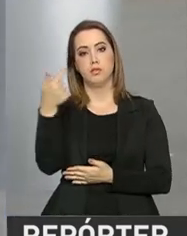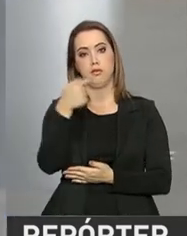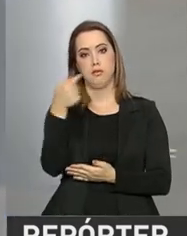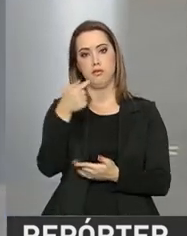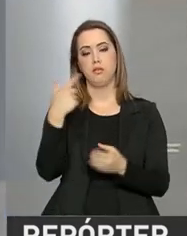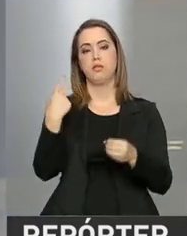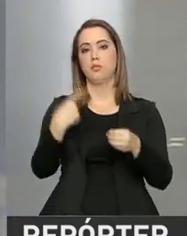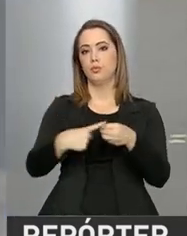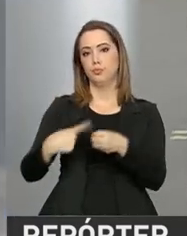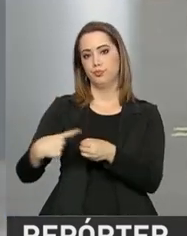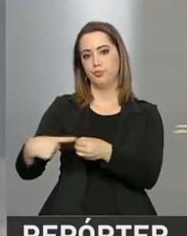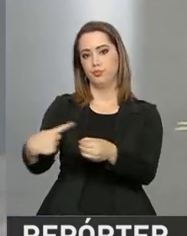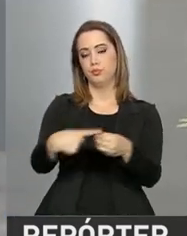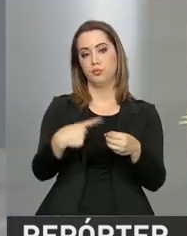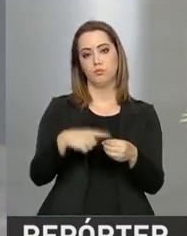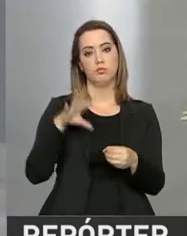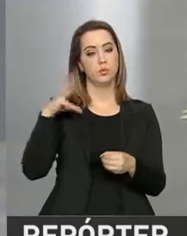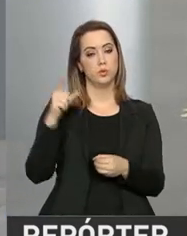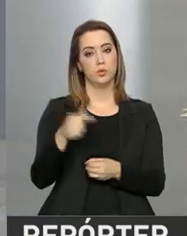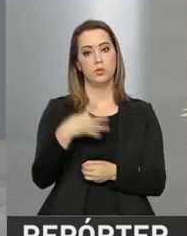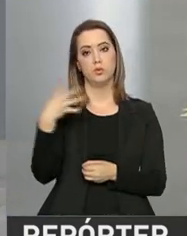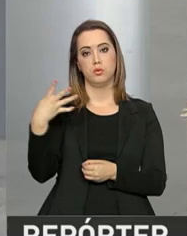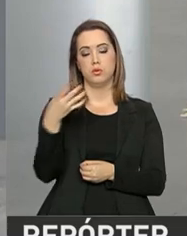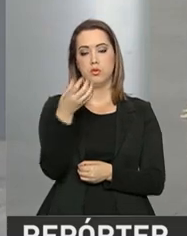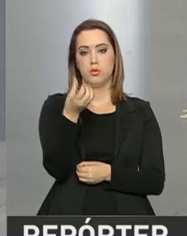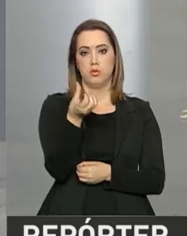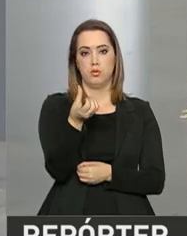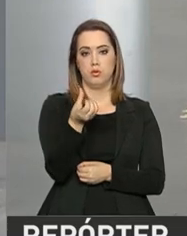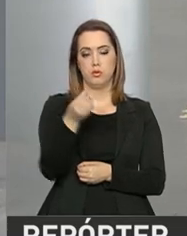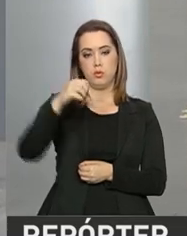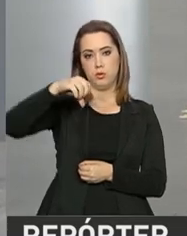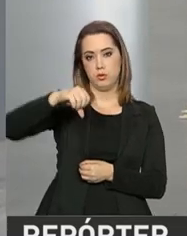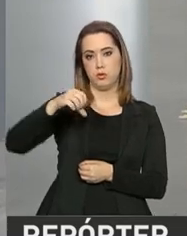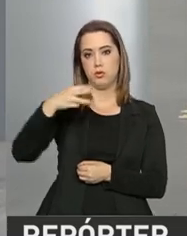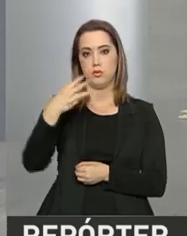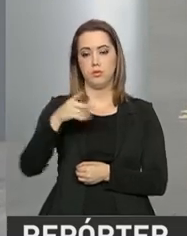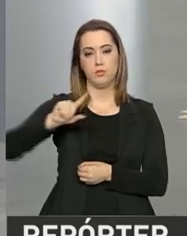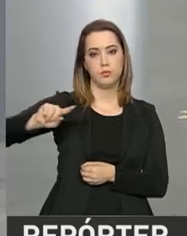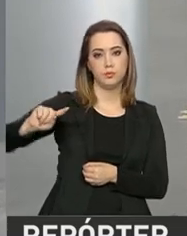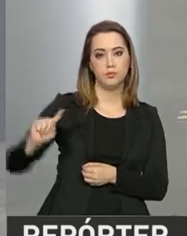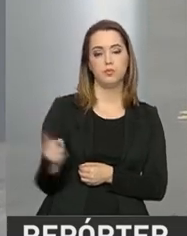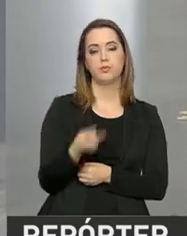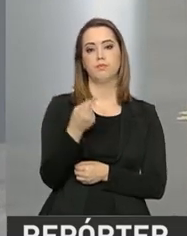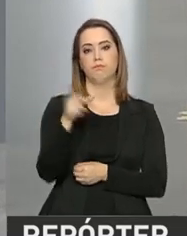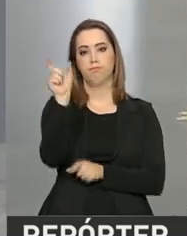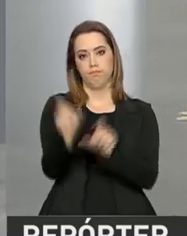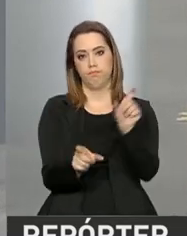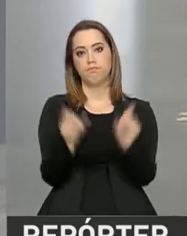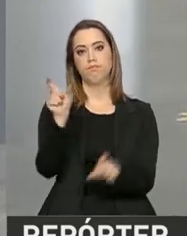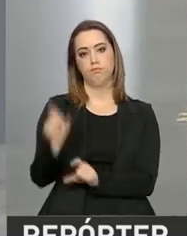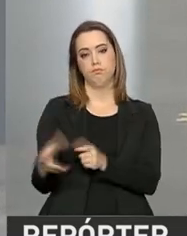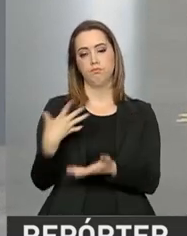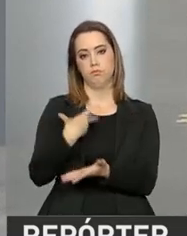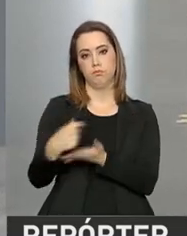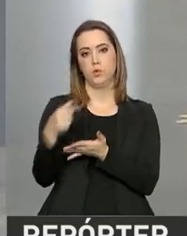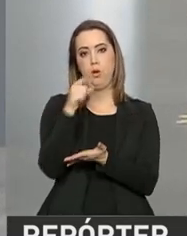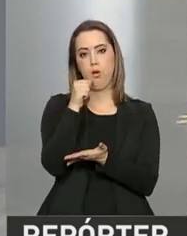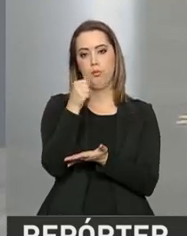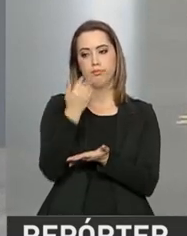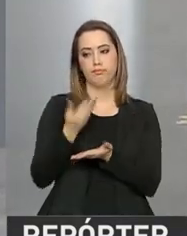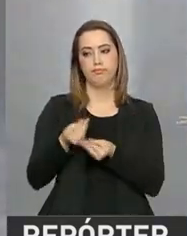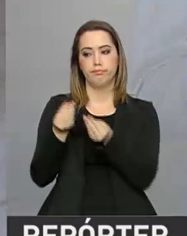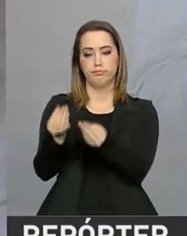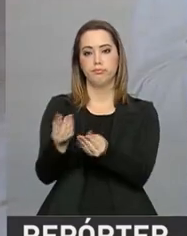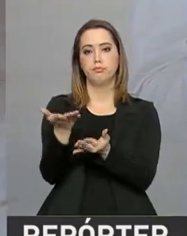estão nessa condição. Ao todo, 493 mil pessoas vão ser atendidas. Eu volto com você no